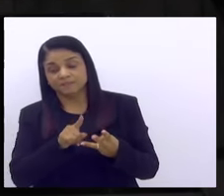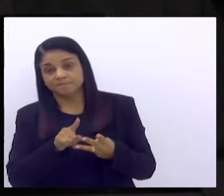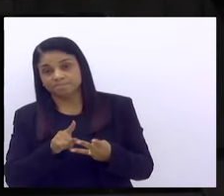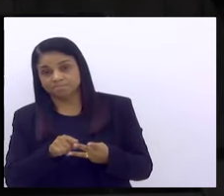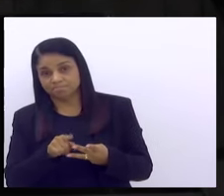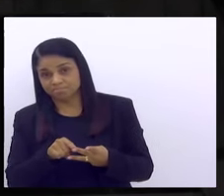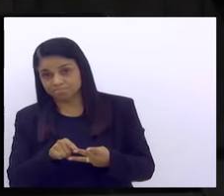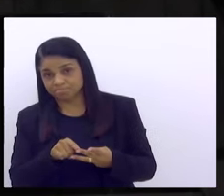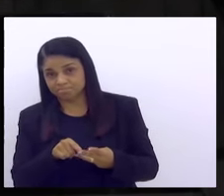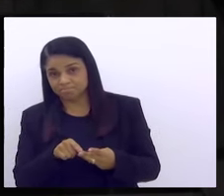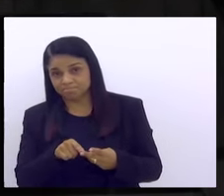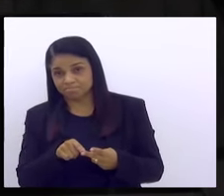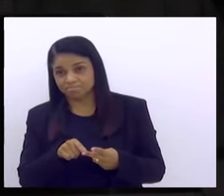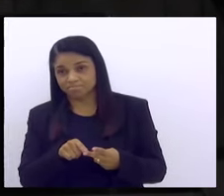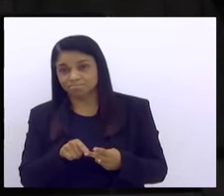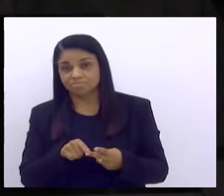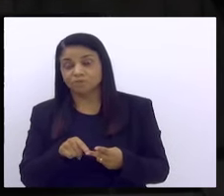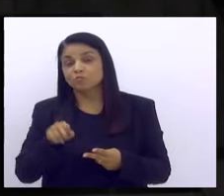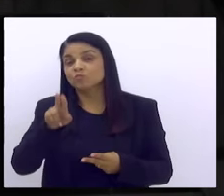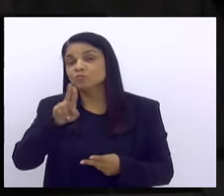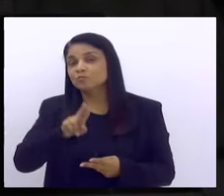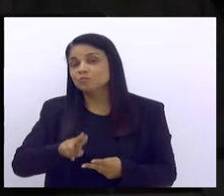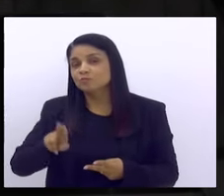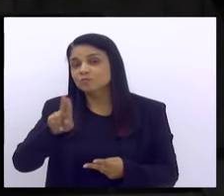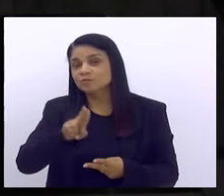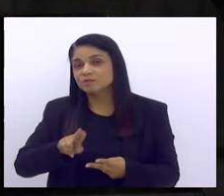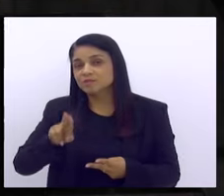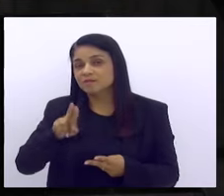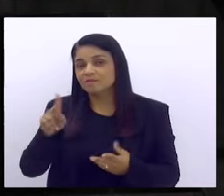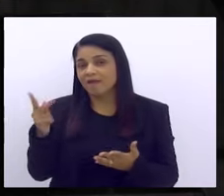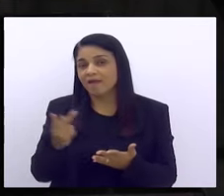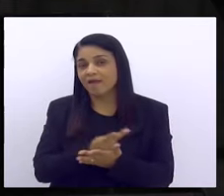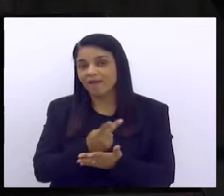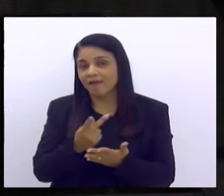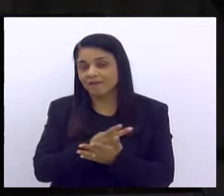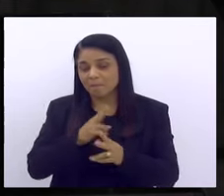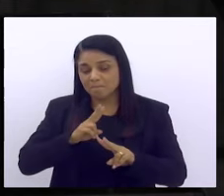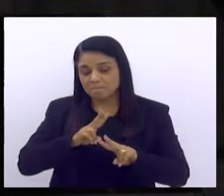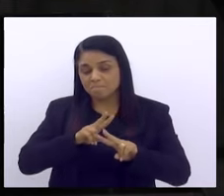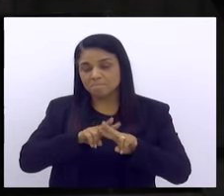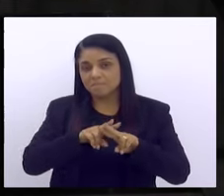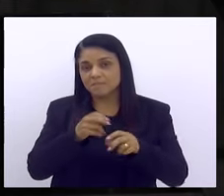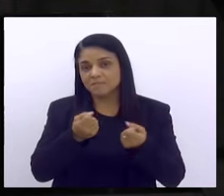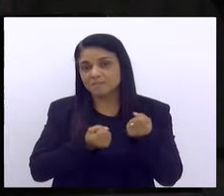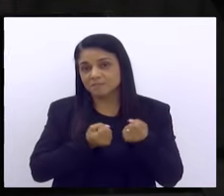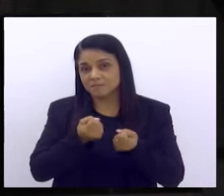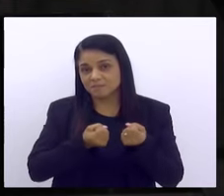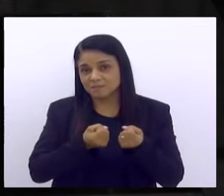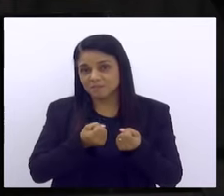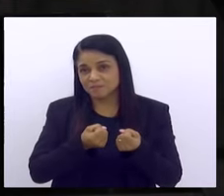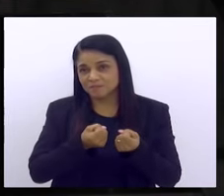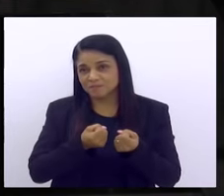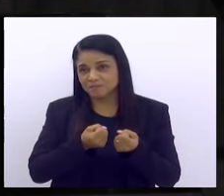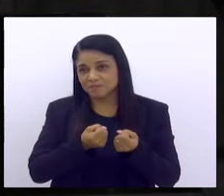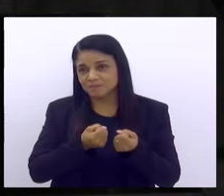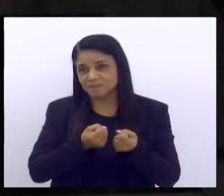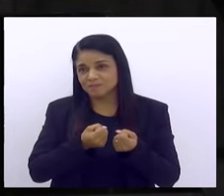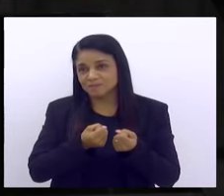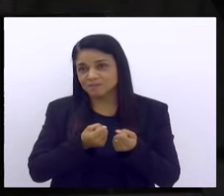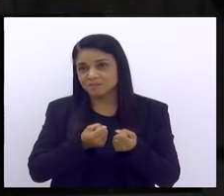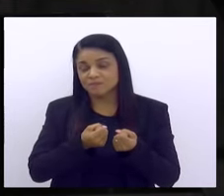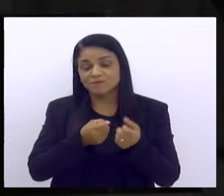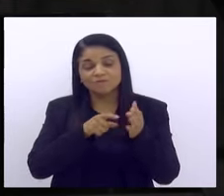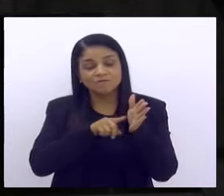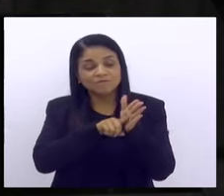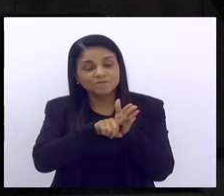né, vocês usavam de forma arbitrária para prender veículos, e aí eu digo para vocês, cidadão,